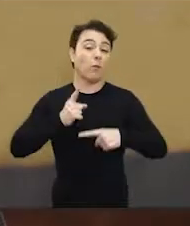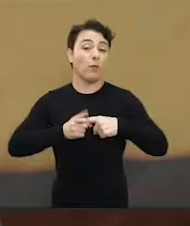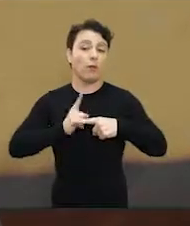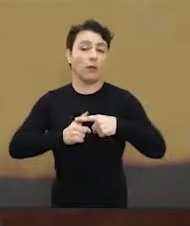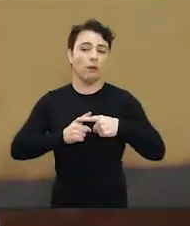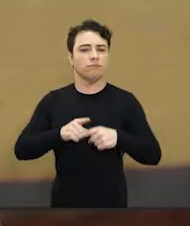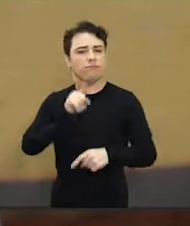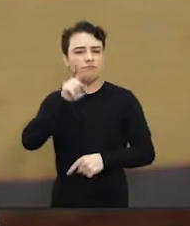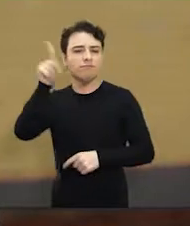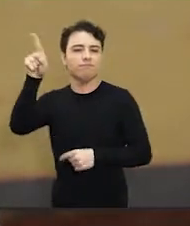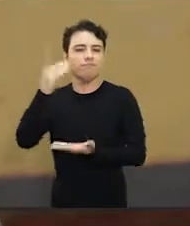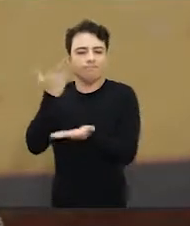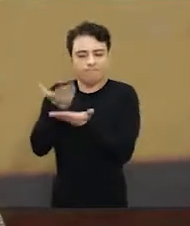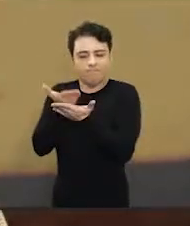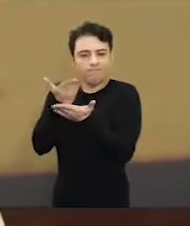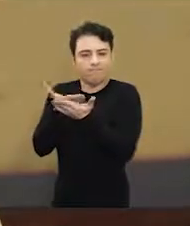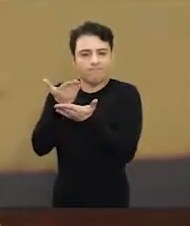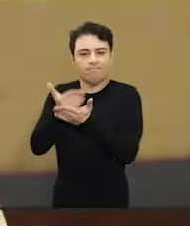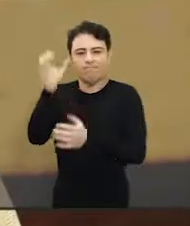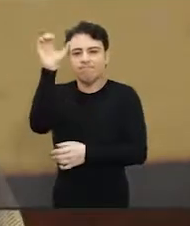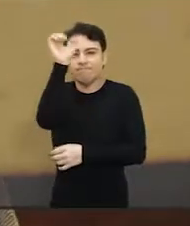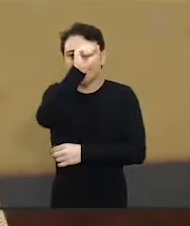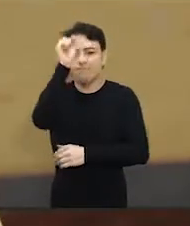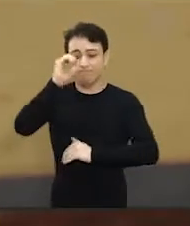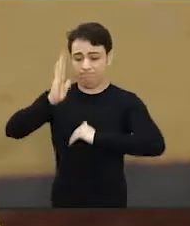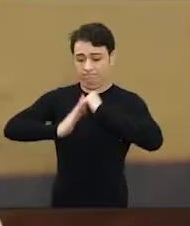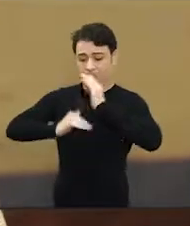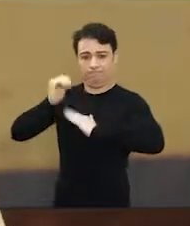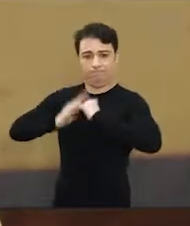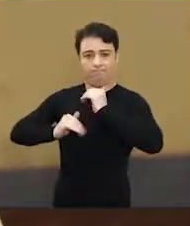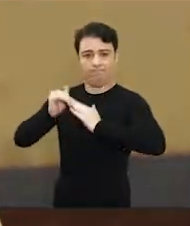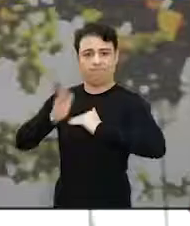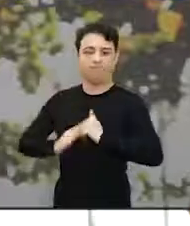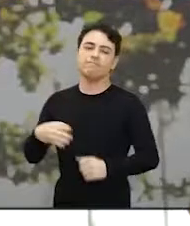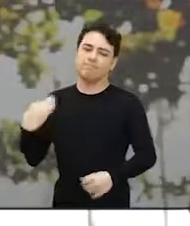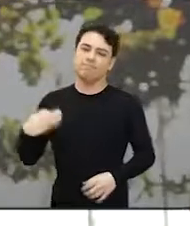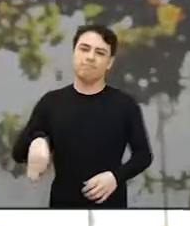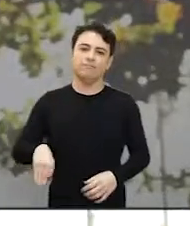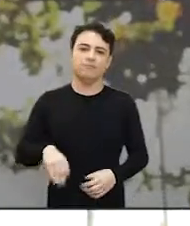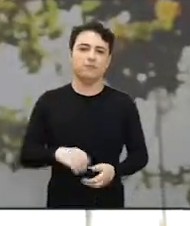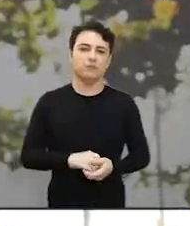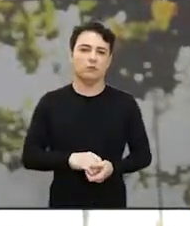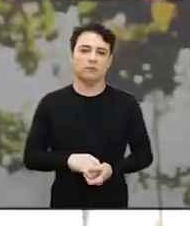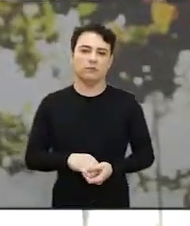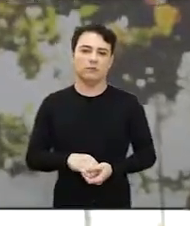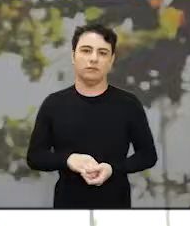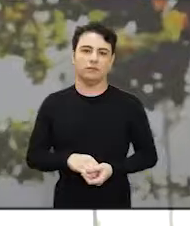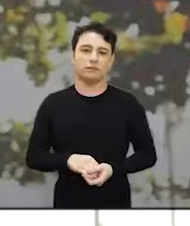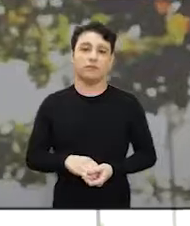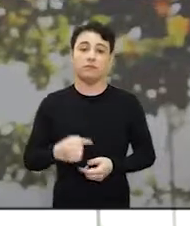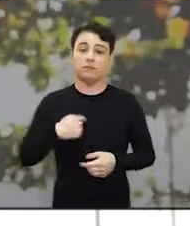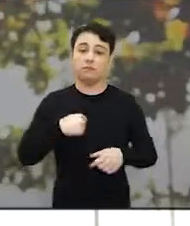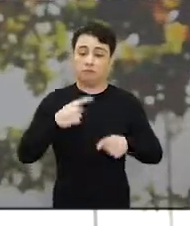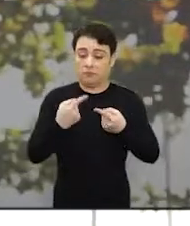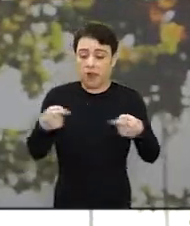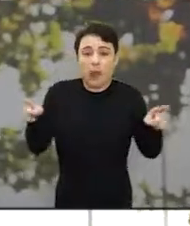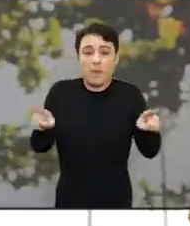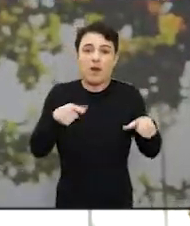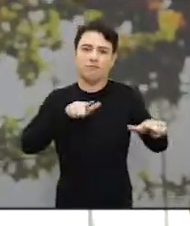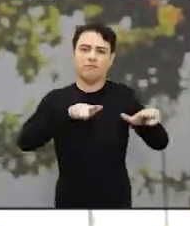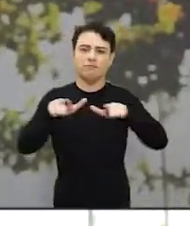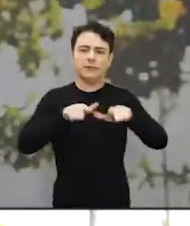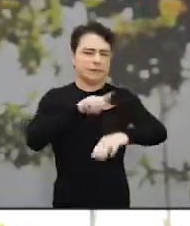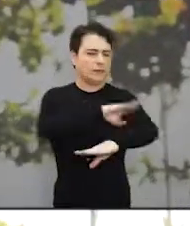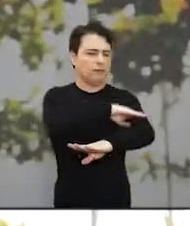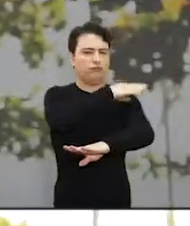divisor de águas na minha vida, ter ido buscar informação, ter estudado. Como músico profissional, eu sempre trabalhei profissionalmente com a música,